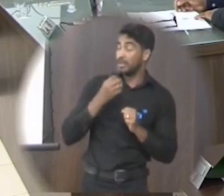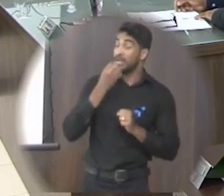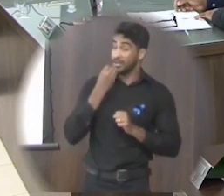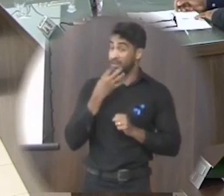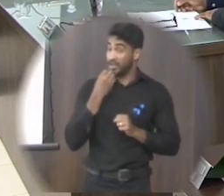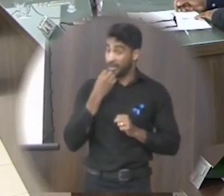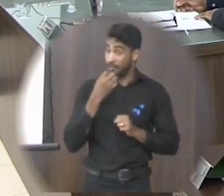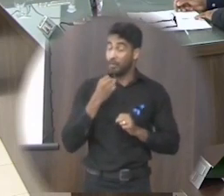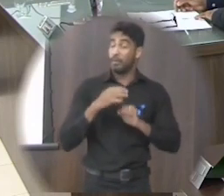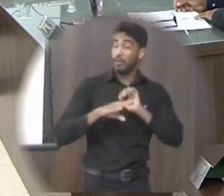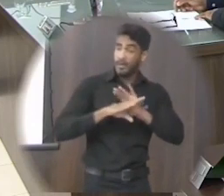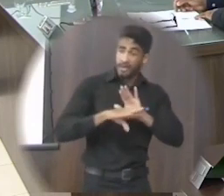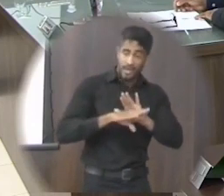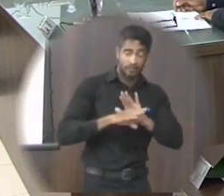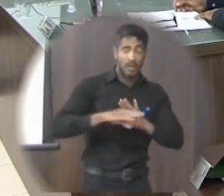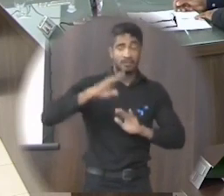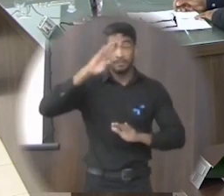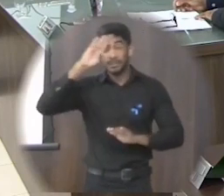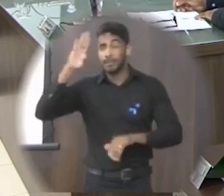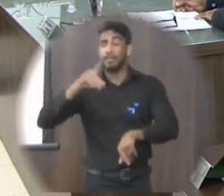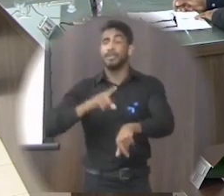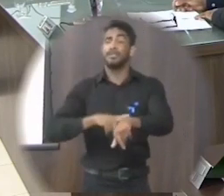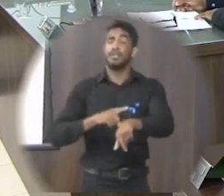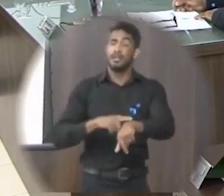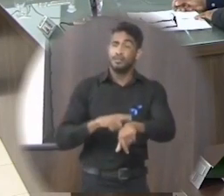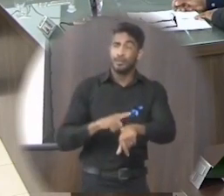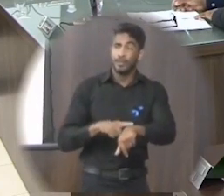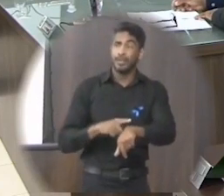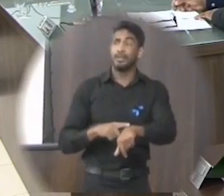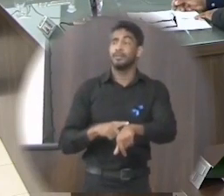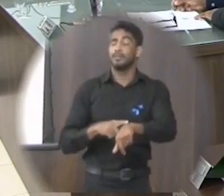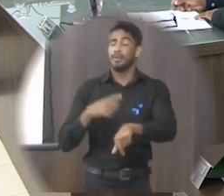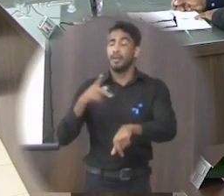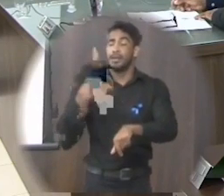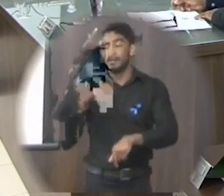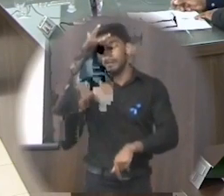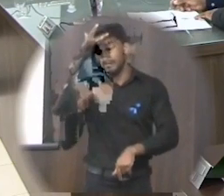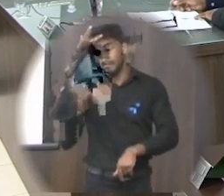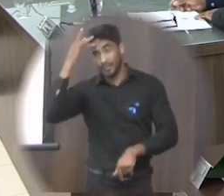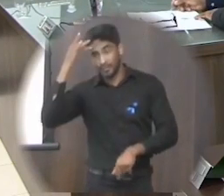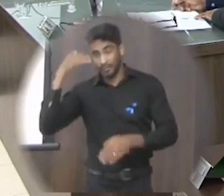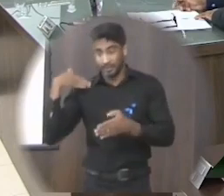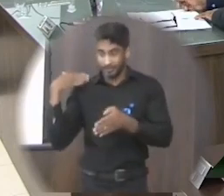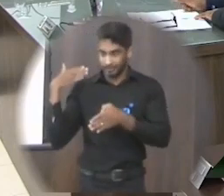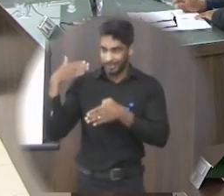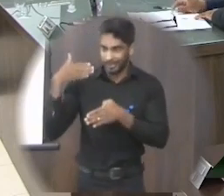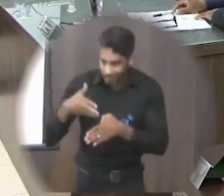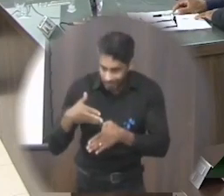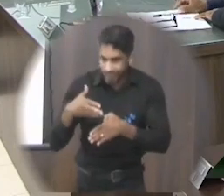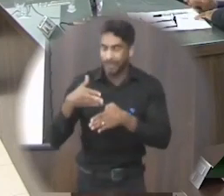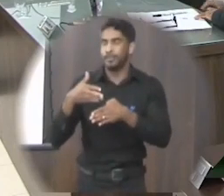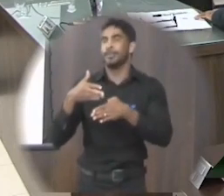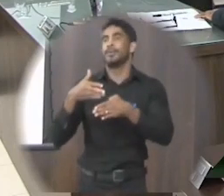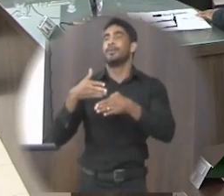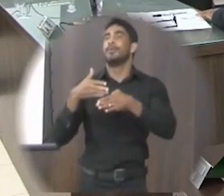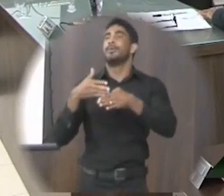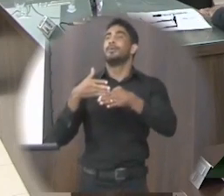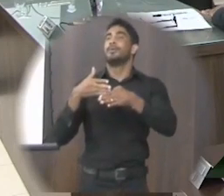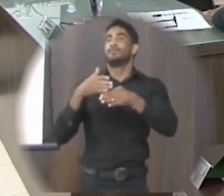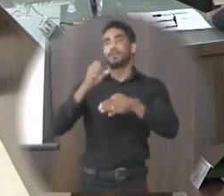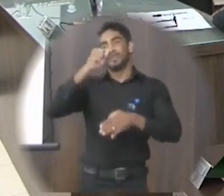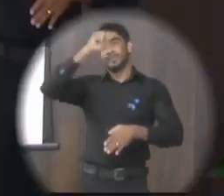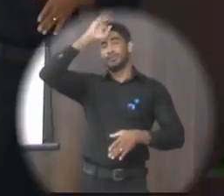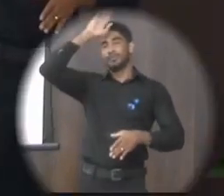e atenderia, principalmente naquele primeiro momento ali, até que dê tempo da corporação chegar, né? E, mais uma vez, parabéns e obrigado,